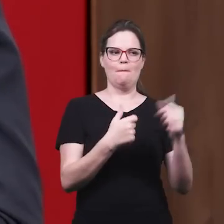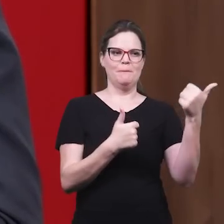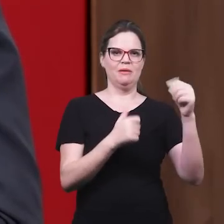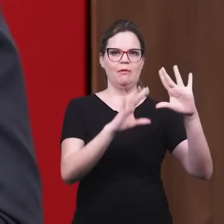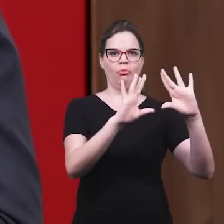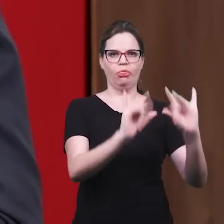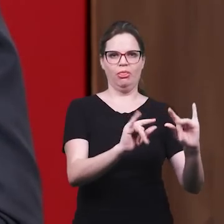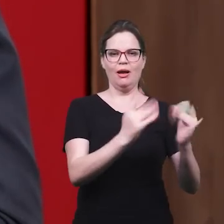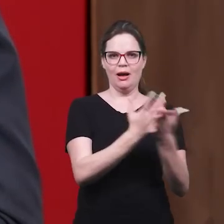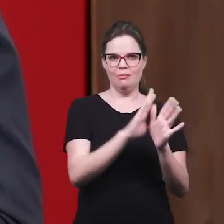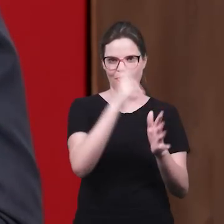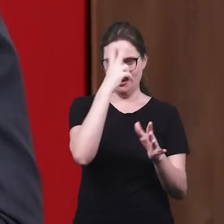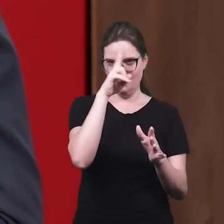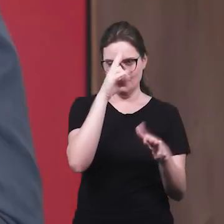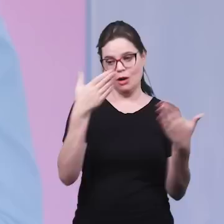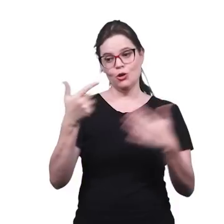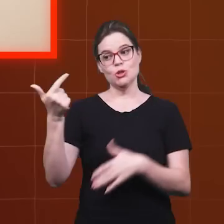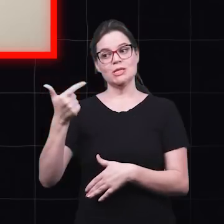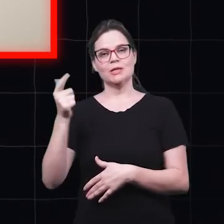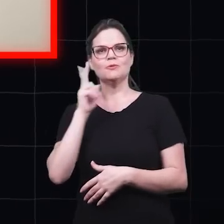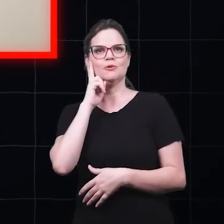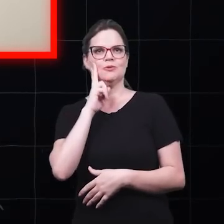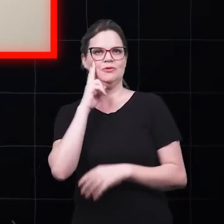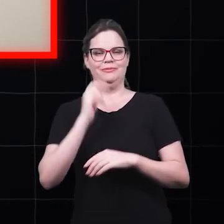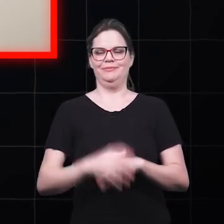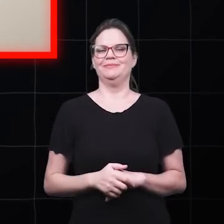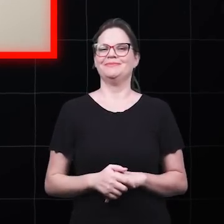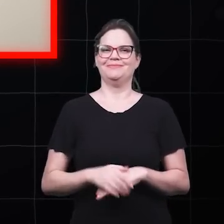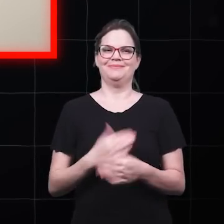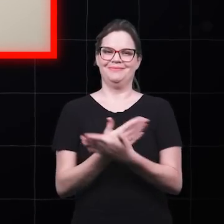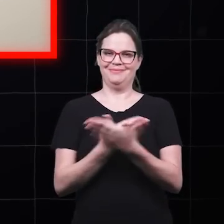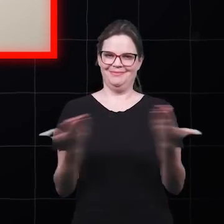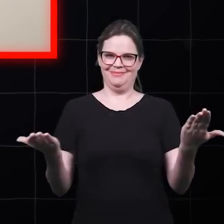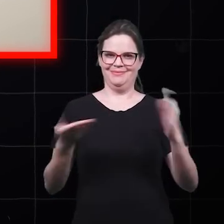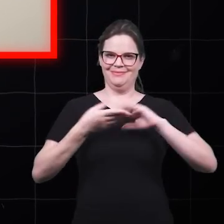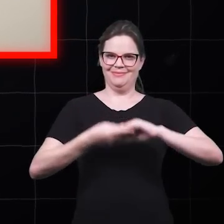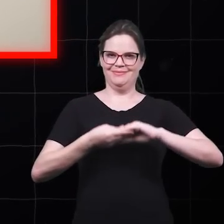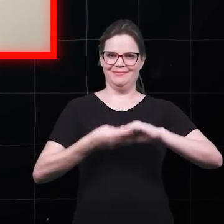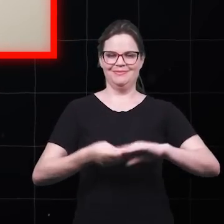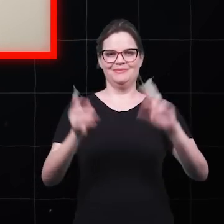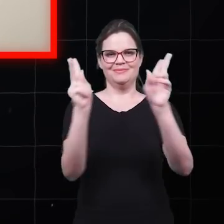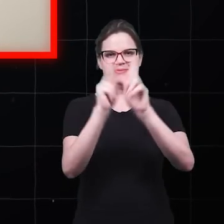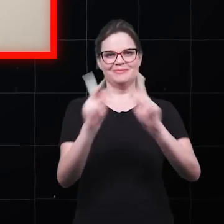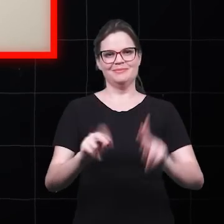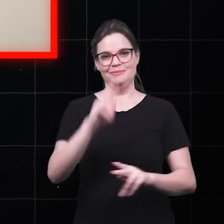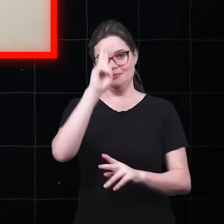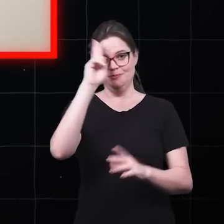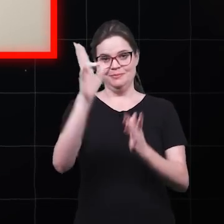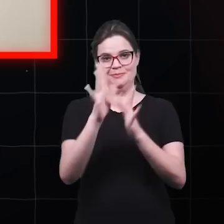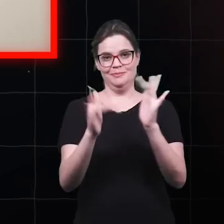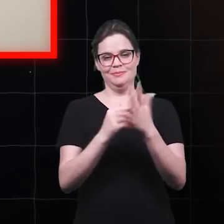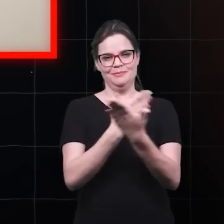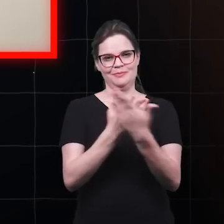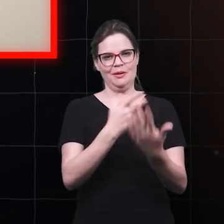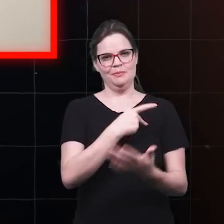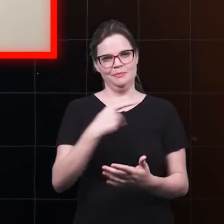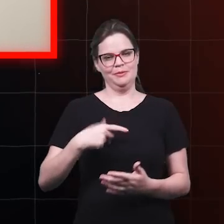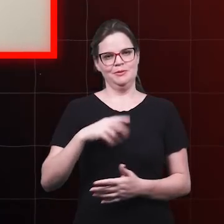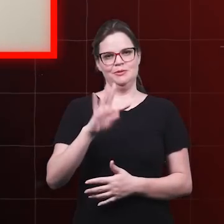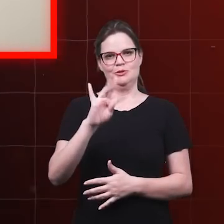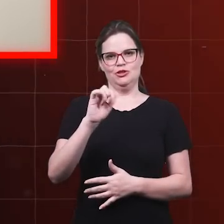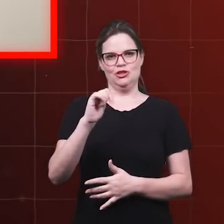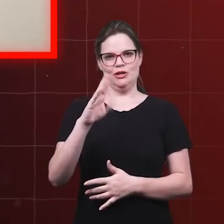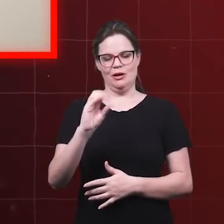é mencionado na palavra do Senhor. Nós queremos cumprimentar todos com a paz do Senhor Jesus, pastor Tiago,